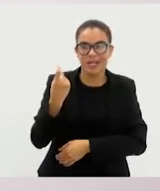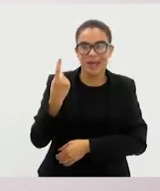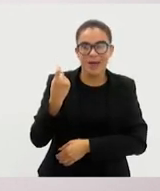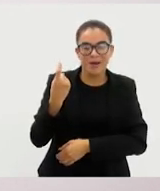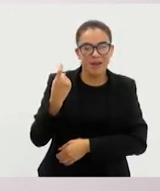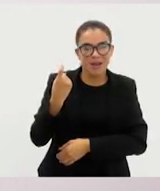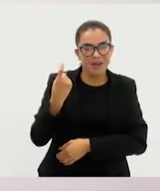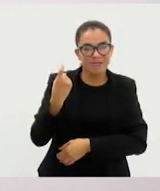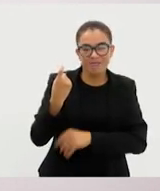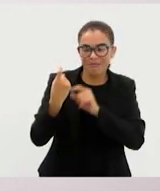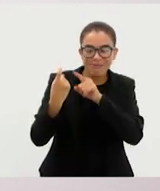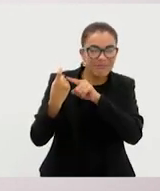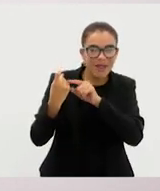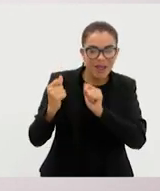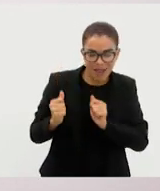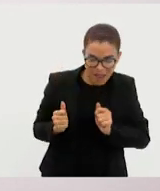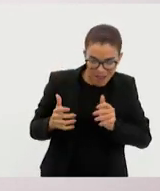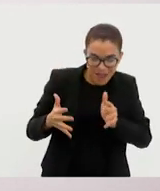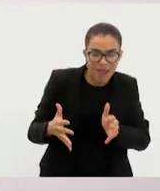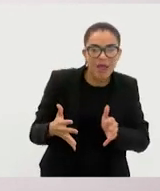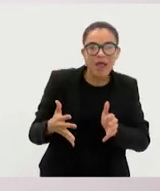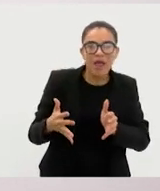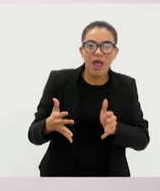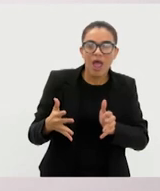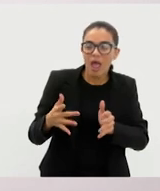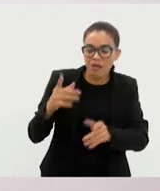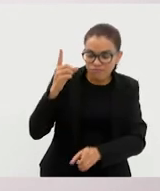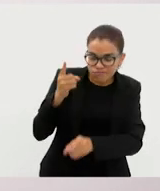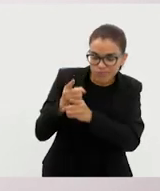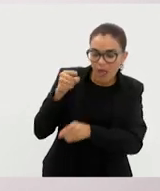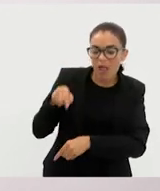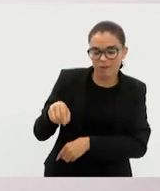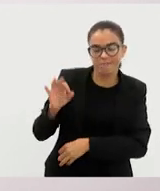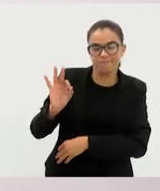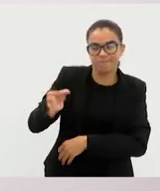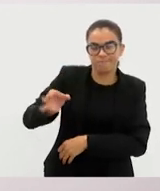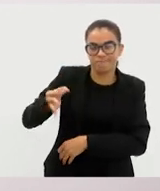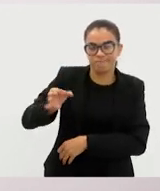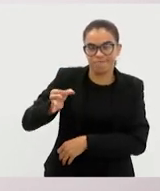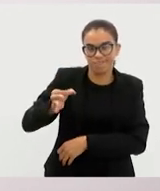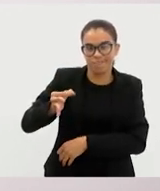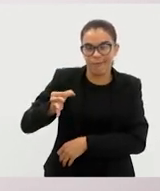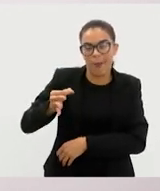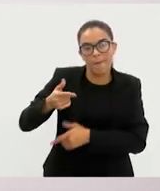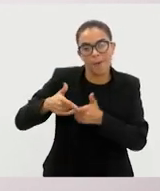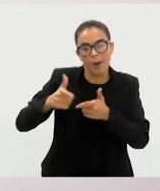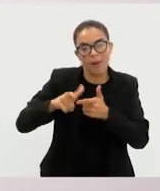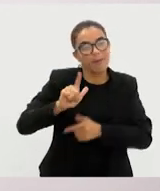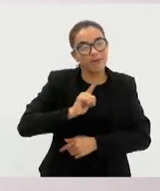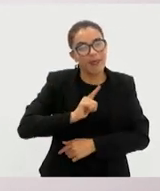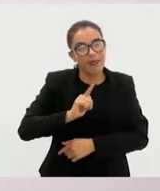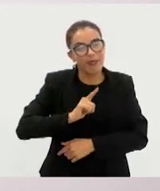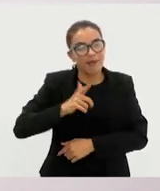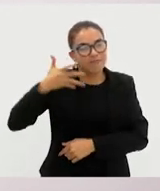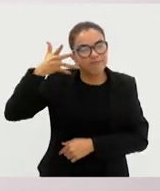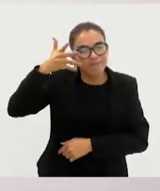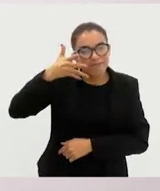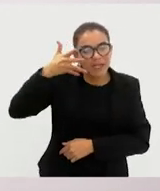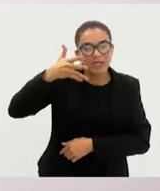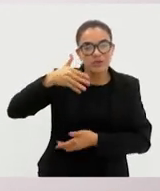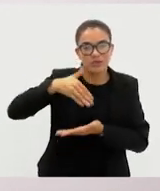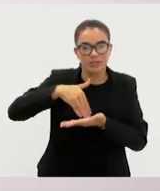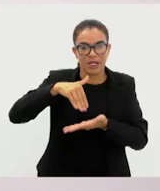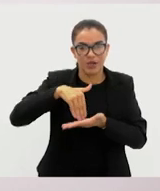A primeira atitude para resolver um problema é reconhecer que ele existe. E, às vezes, eu sinto essa falta na fala pública do secretário,